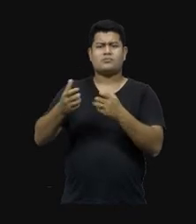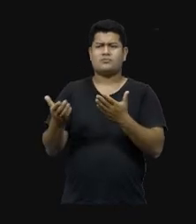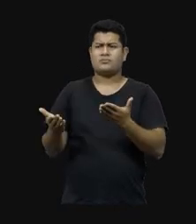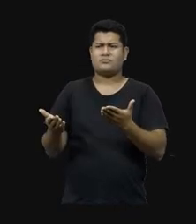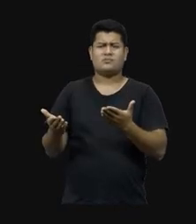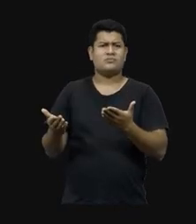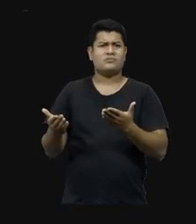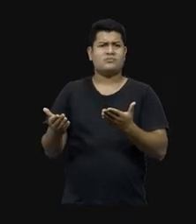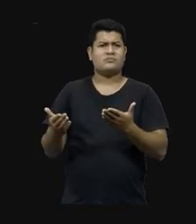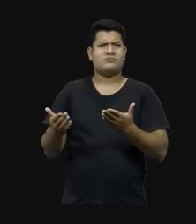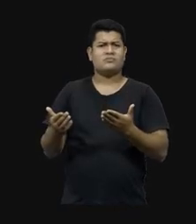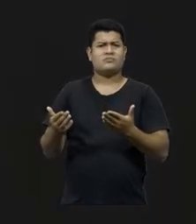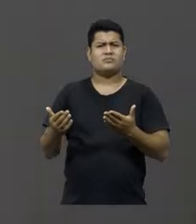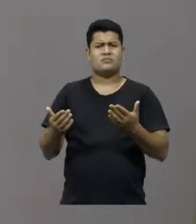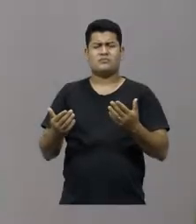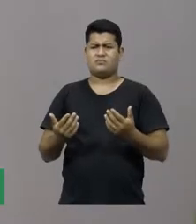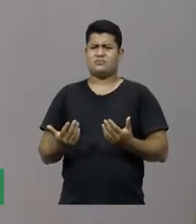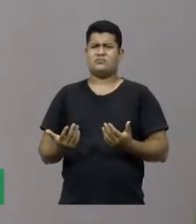Hã?